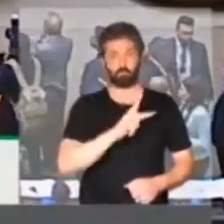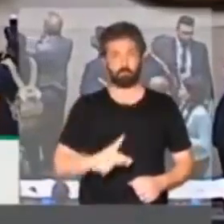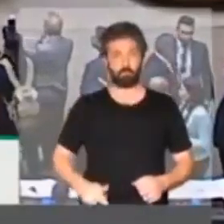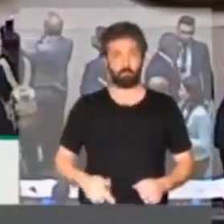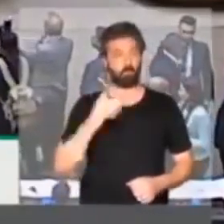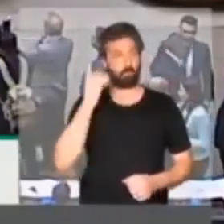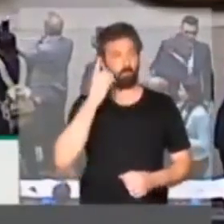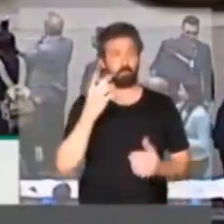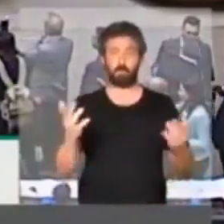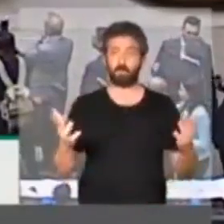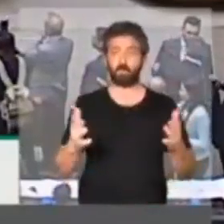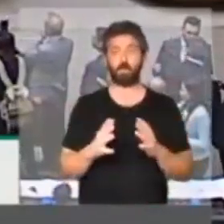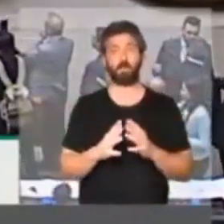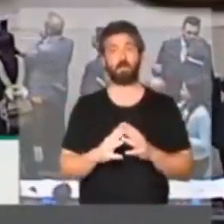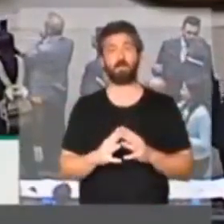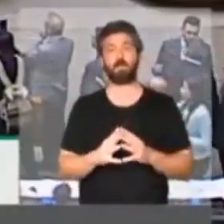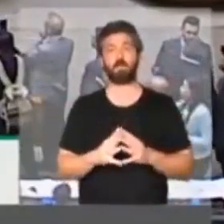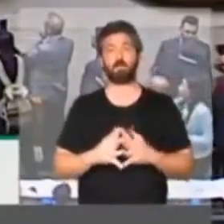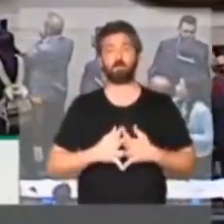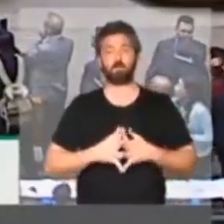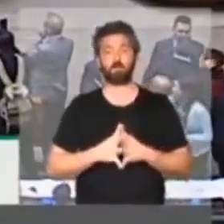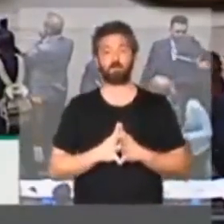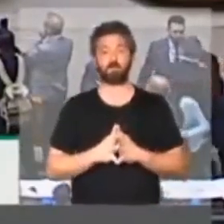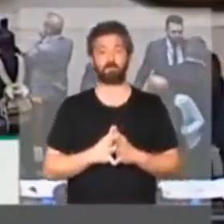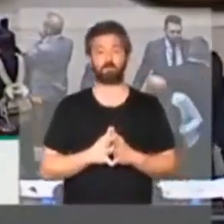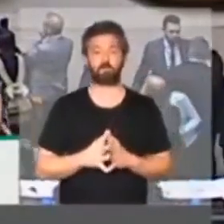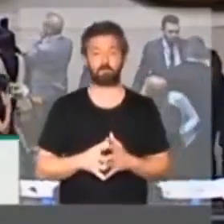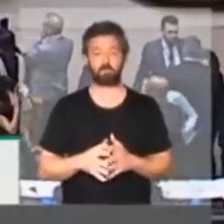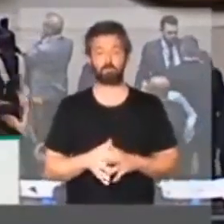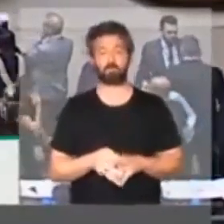senhores deputados, senhoras deputadas,